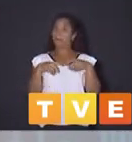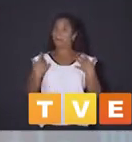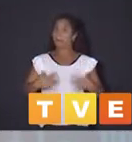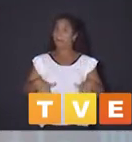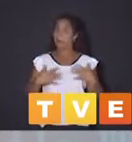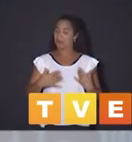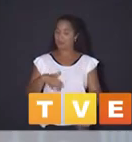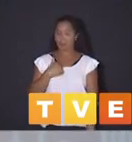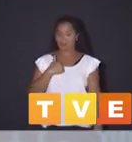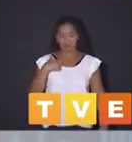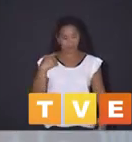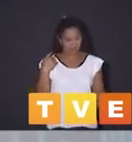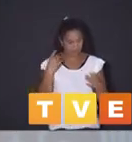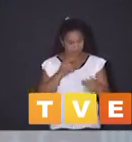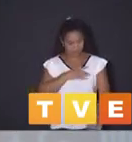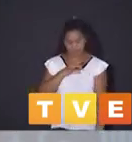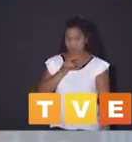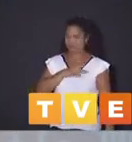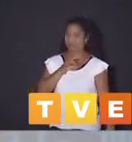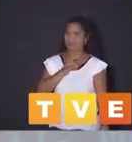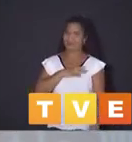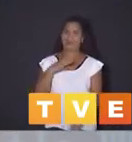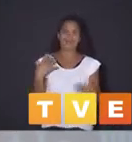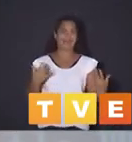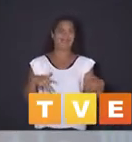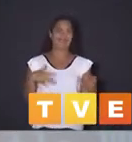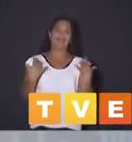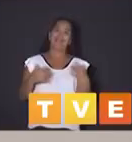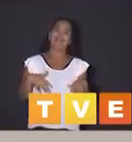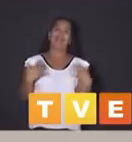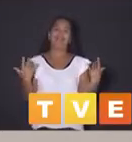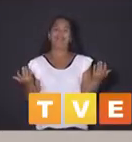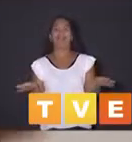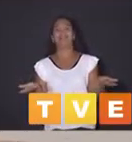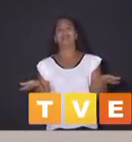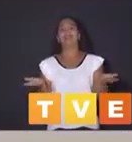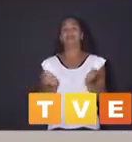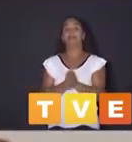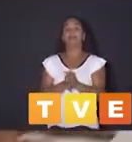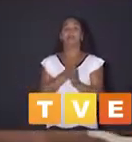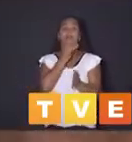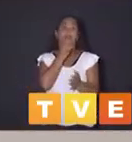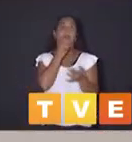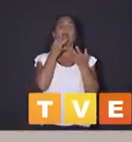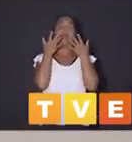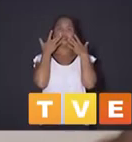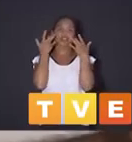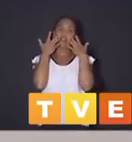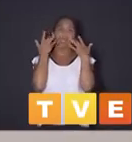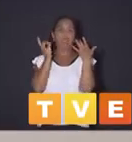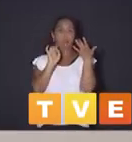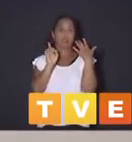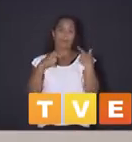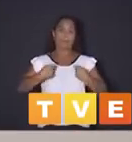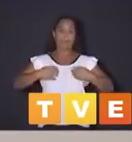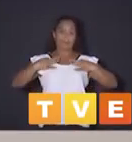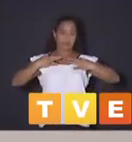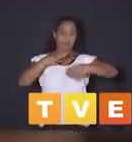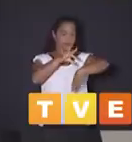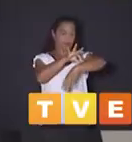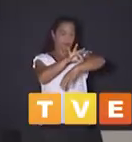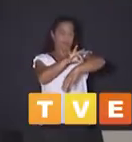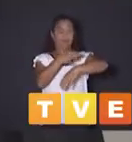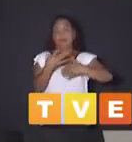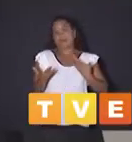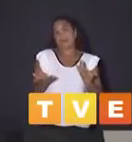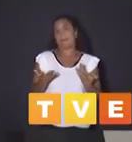estou muito assustada eu tô com medo na minha profissão por exemplo né no teatro não porque o teatro tem que ter a figura humana linné a não ser que